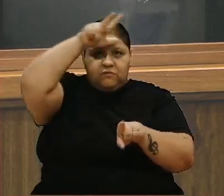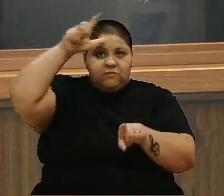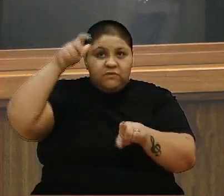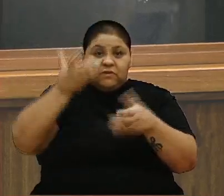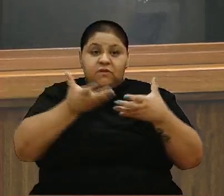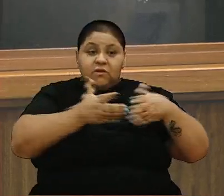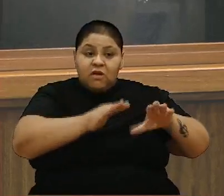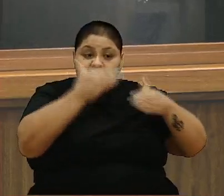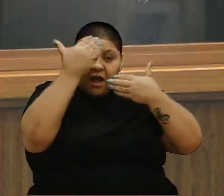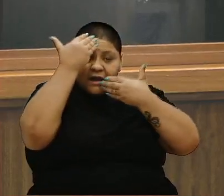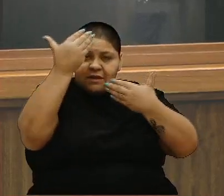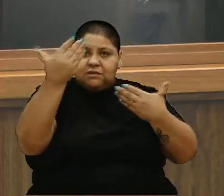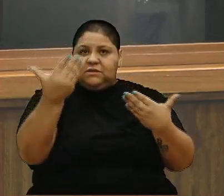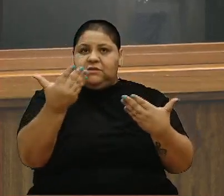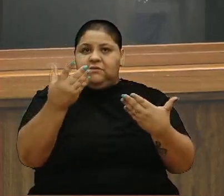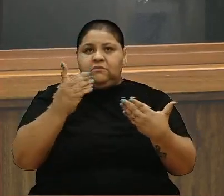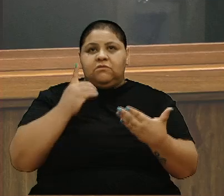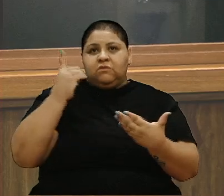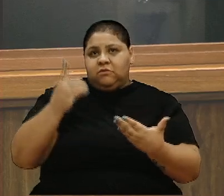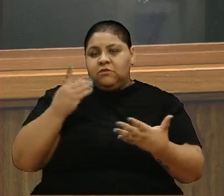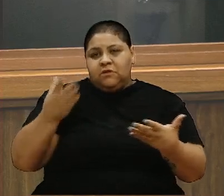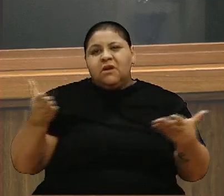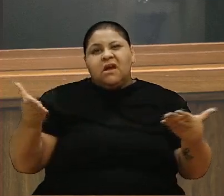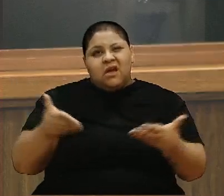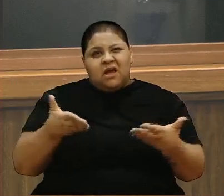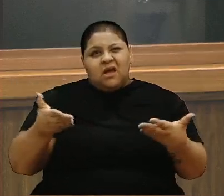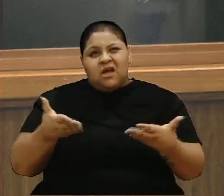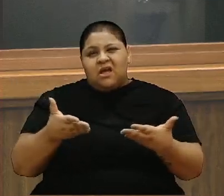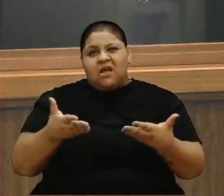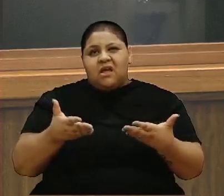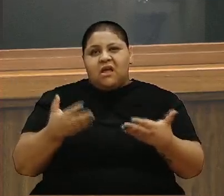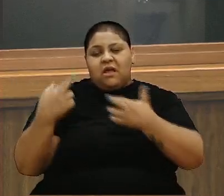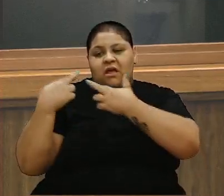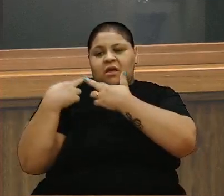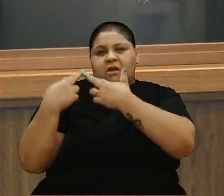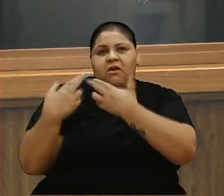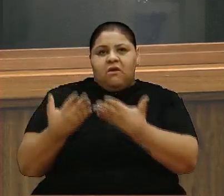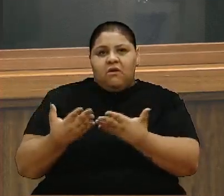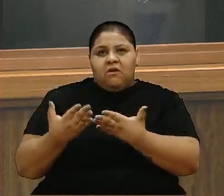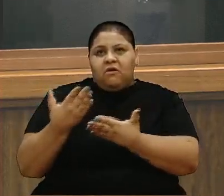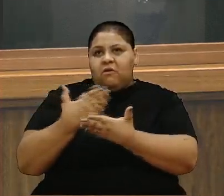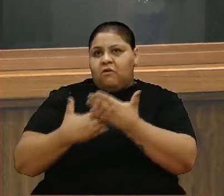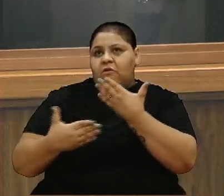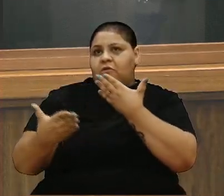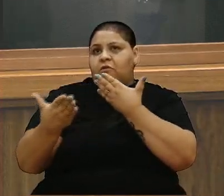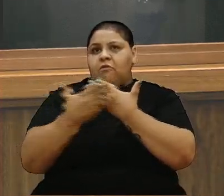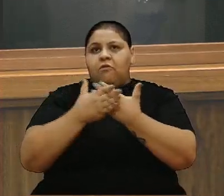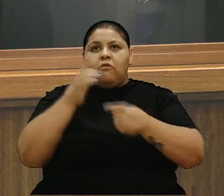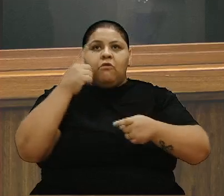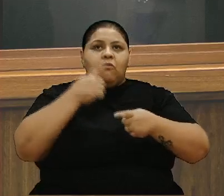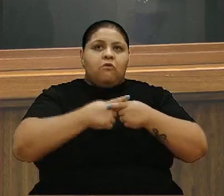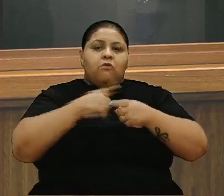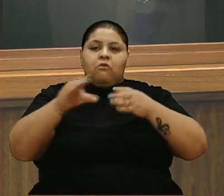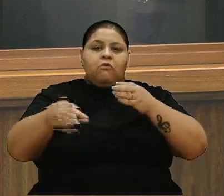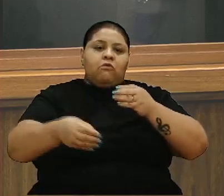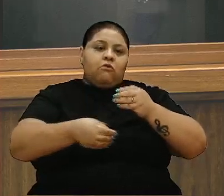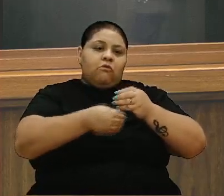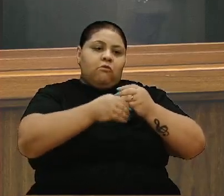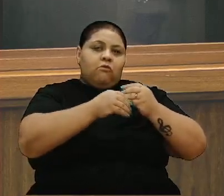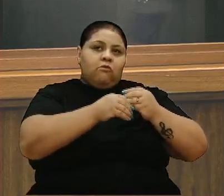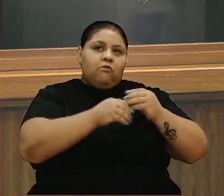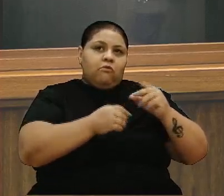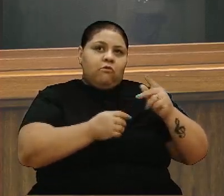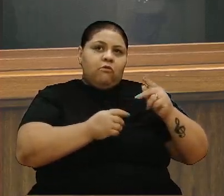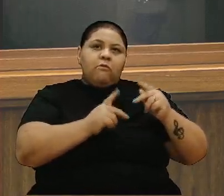e agradeceram a deputada. Então, agora não vamos responsabilizar. Tudo foi por causa das emendas PIX, que já